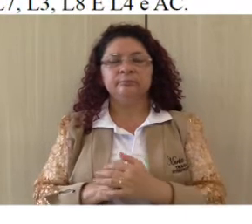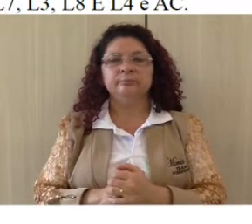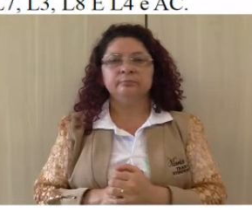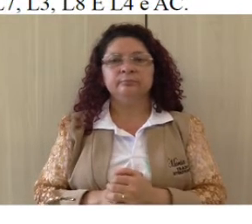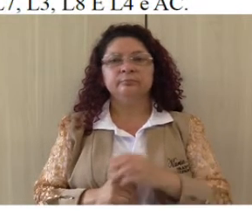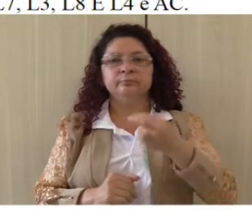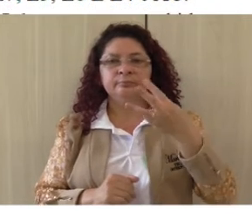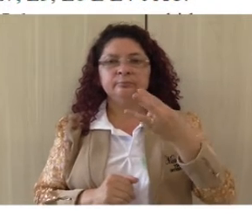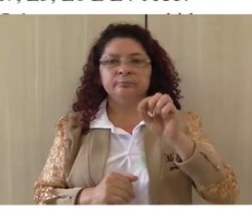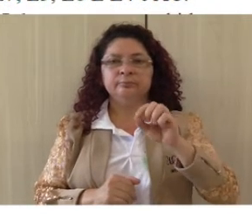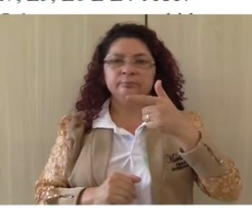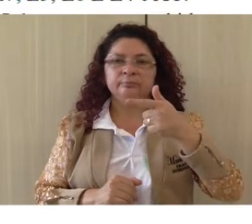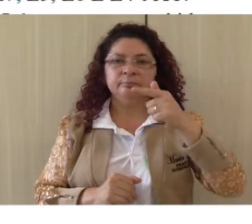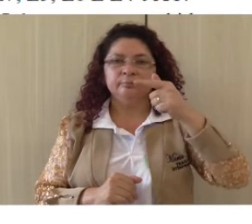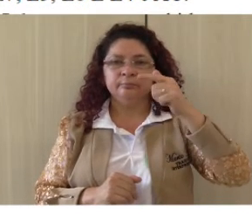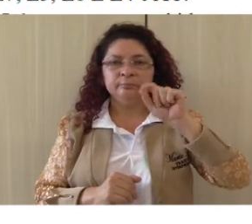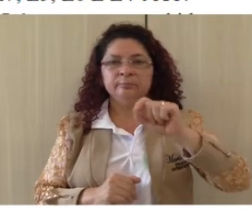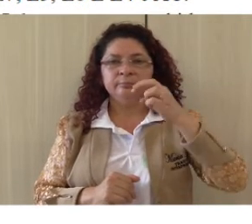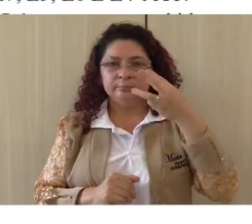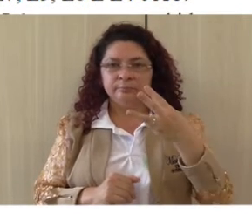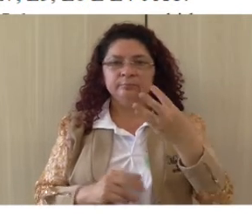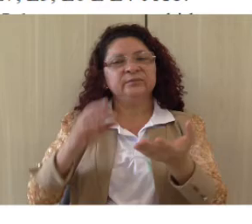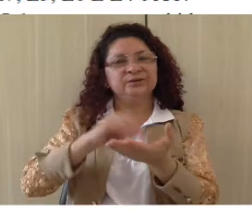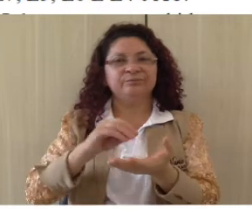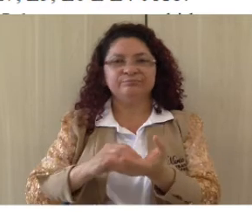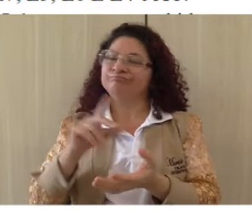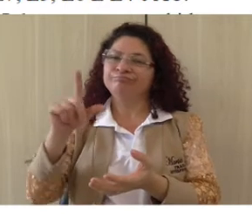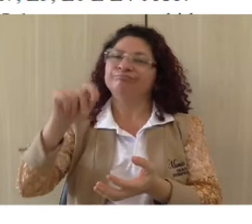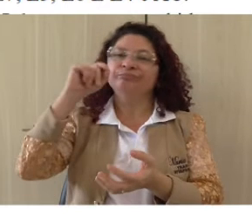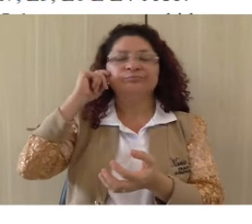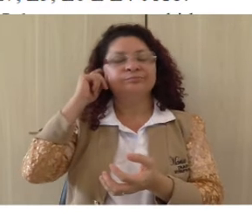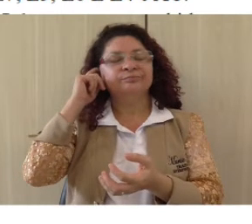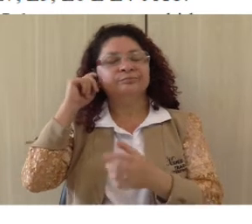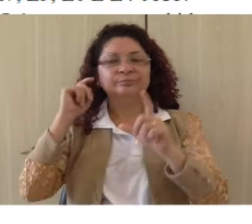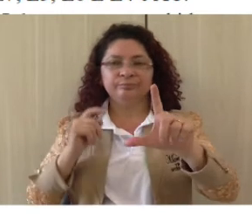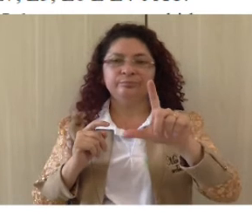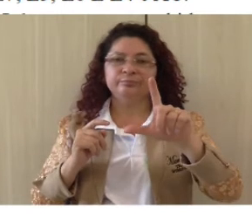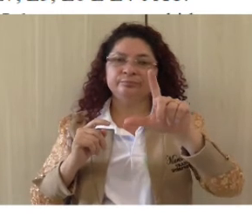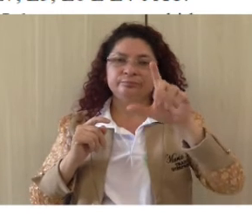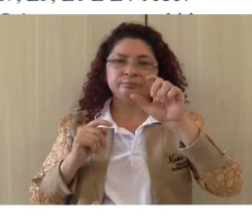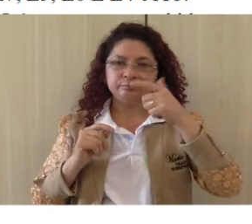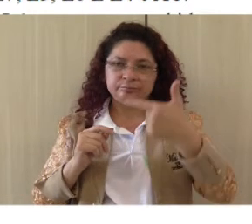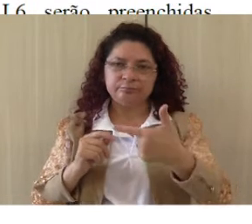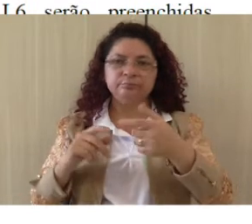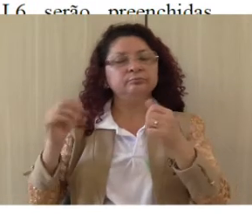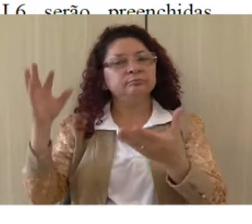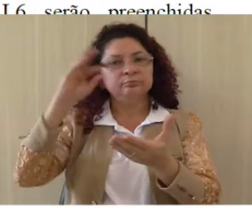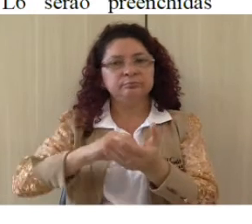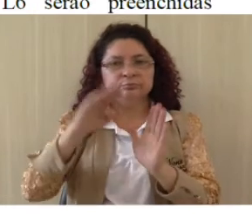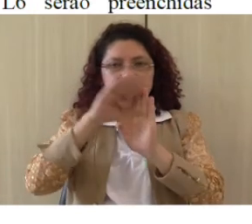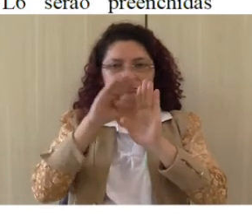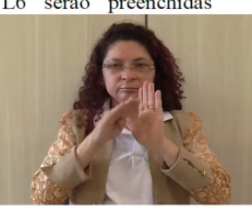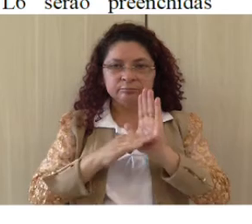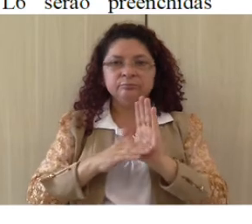Item 3.7.3. As vagas não preenchidas por optantes da modalidade L2 serão preenchidas sequencialmente